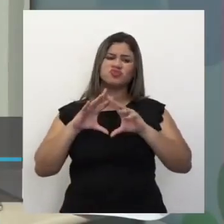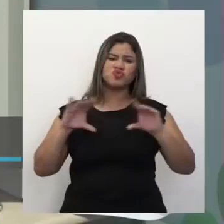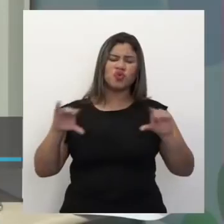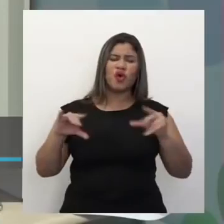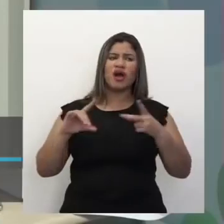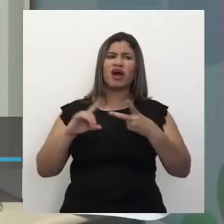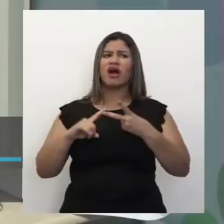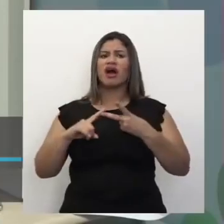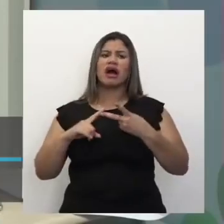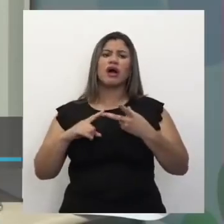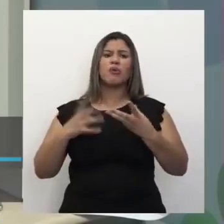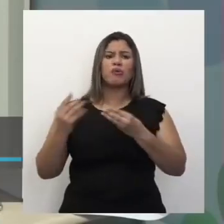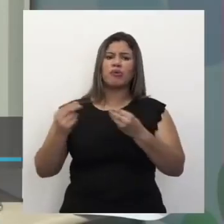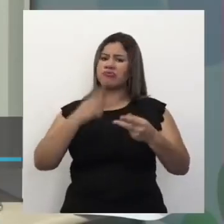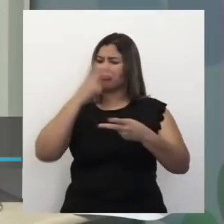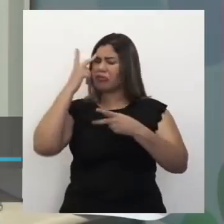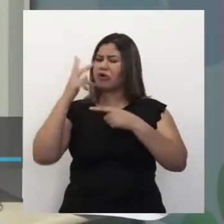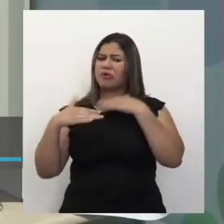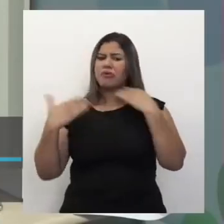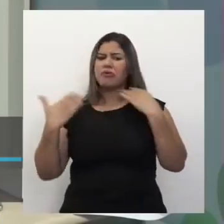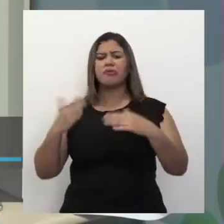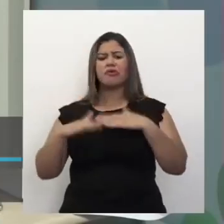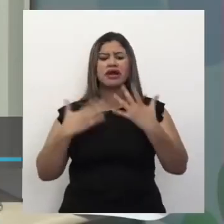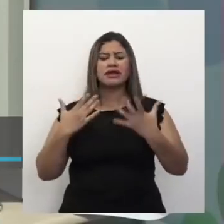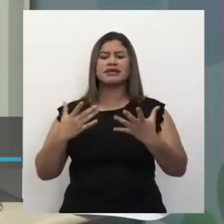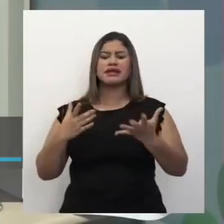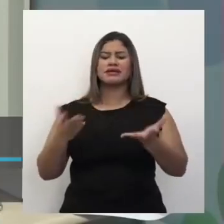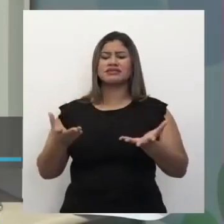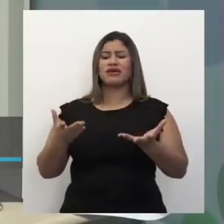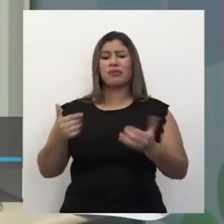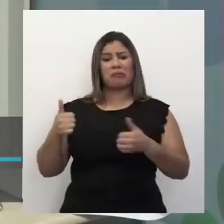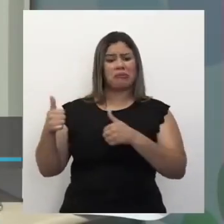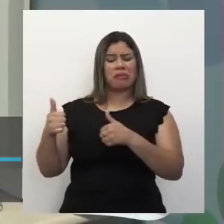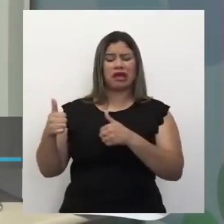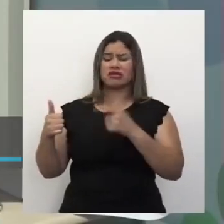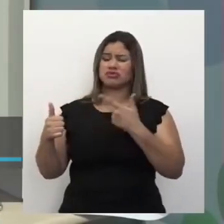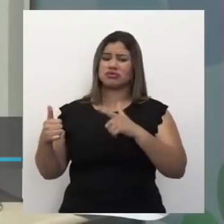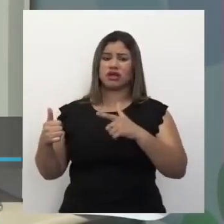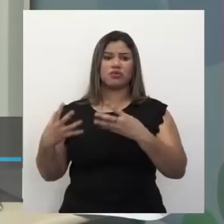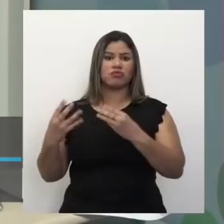muito lucro aí para ninguém. Então a maioria escreveu não.